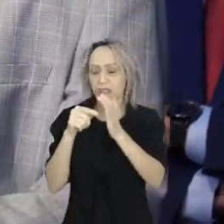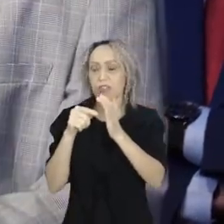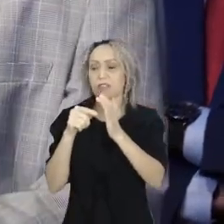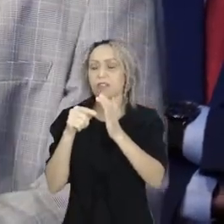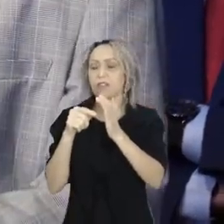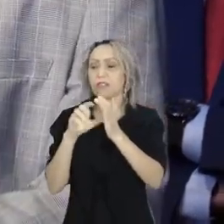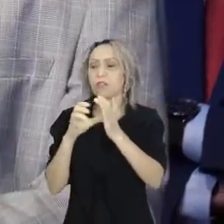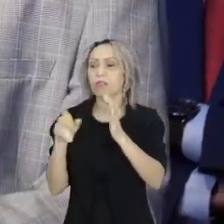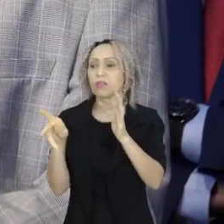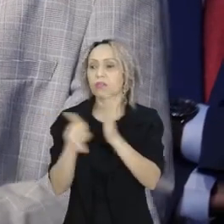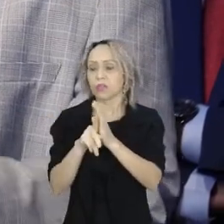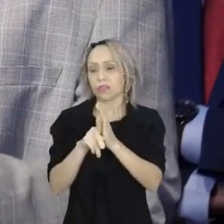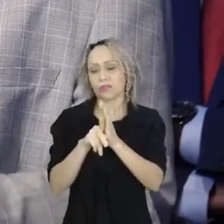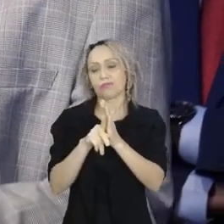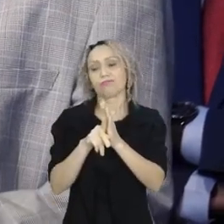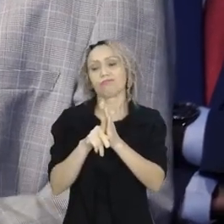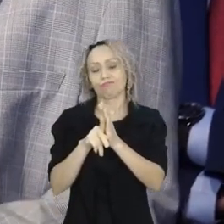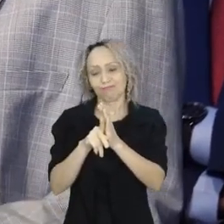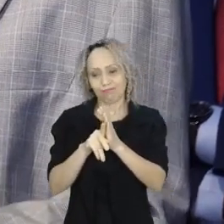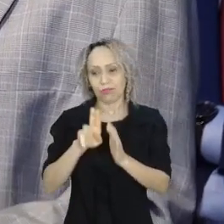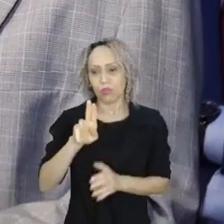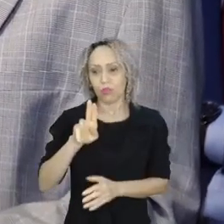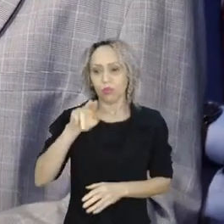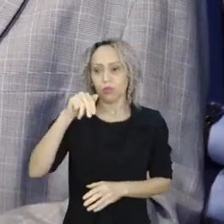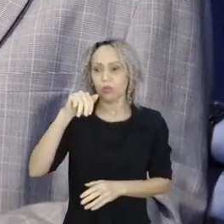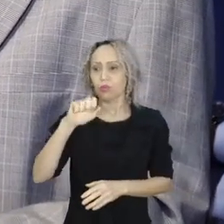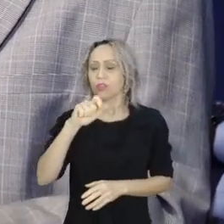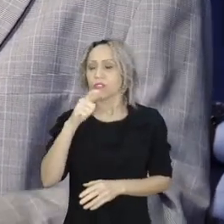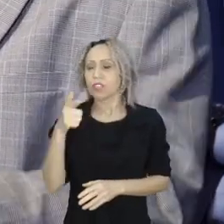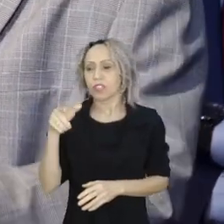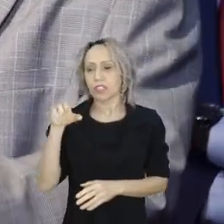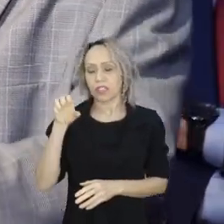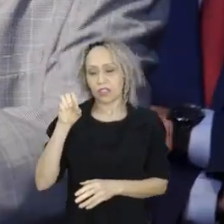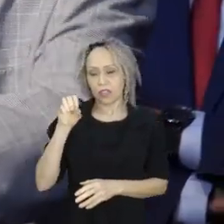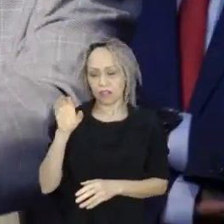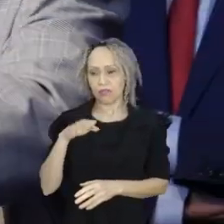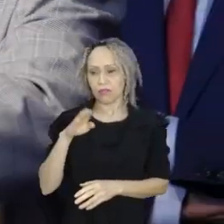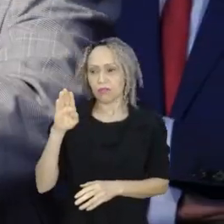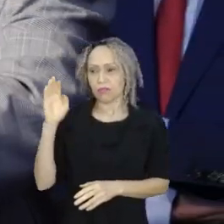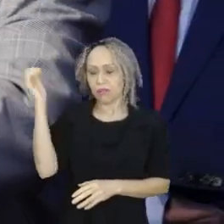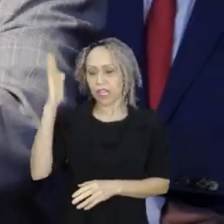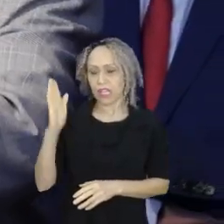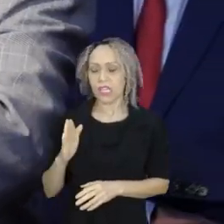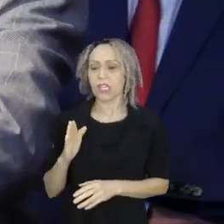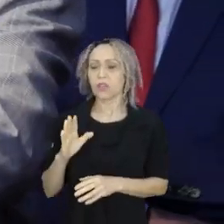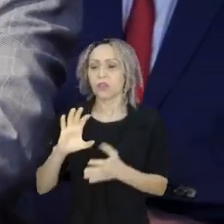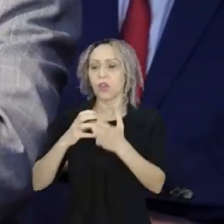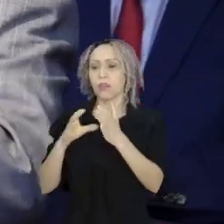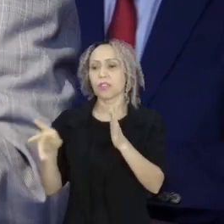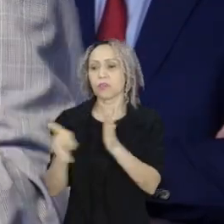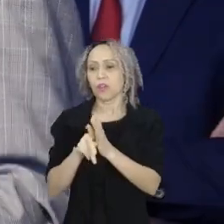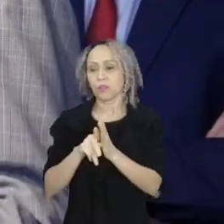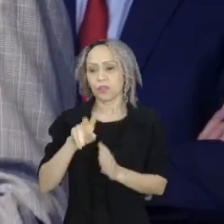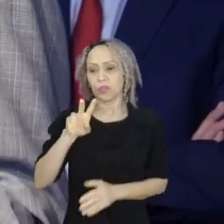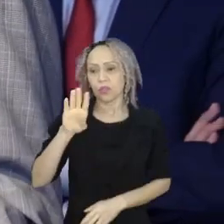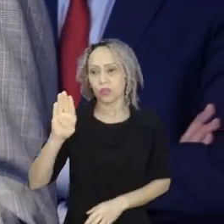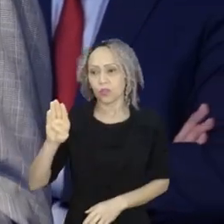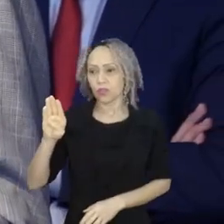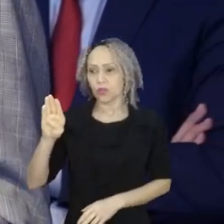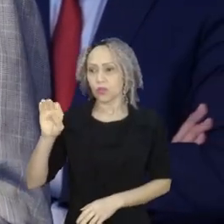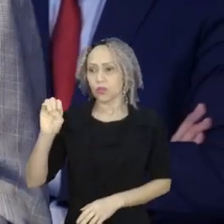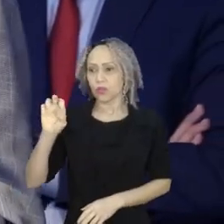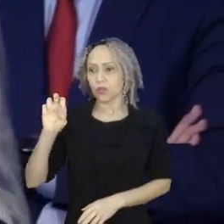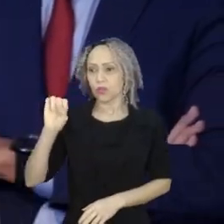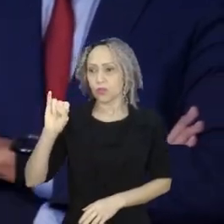Bivar. Eu acho que vai ser uma coisa muito importante, Valdez, e você vai ter duplo trabalho. Além de fazer o seu trabalho